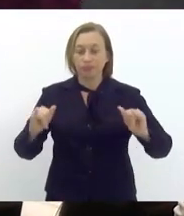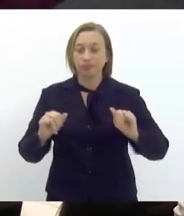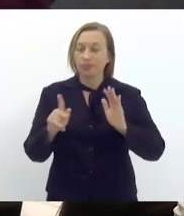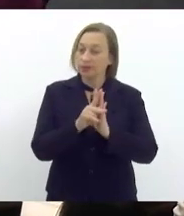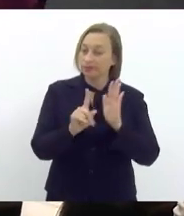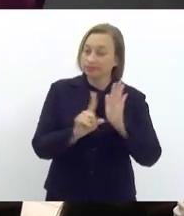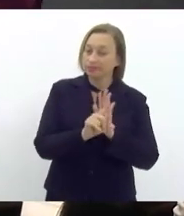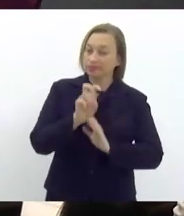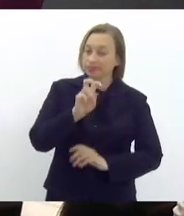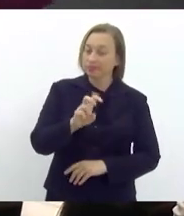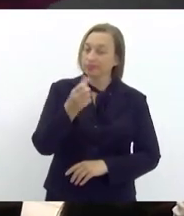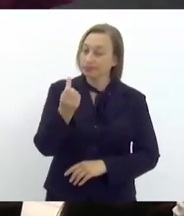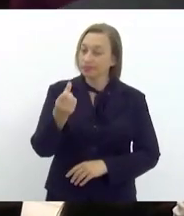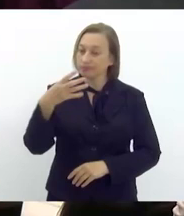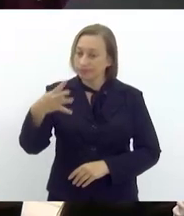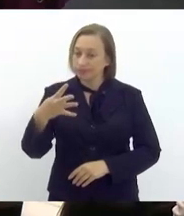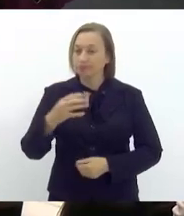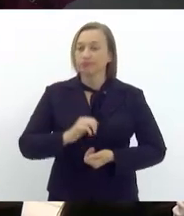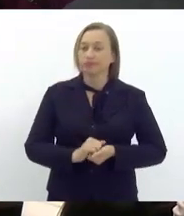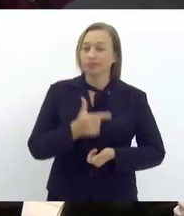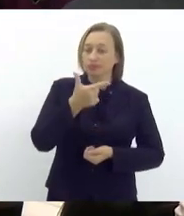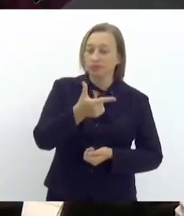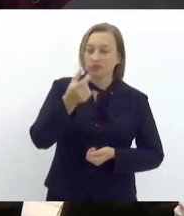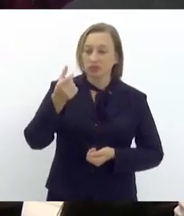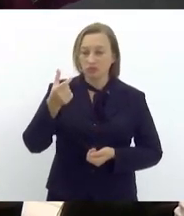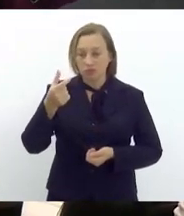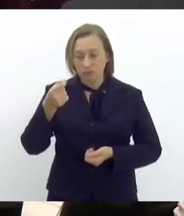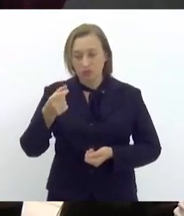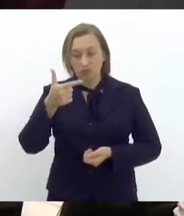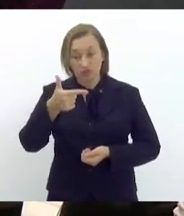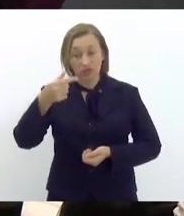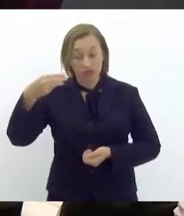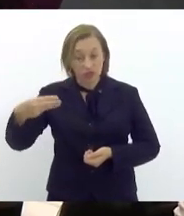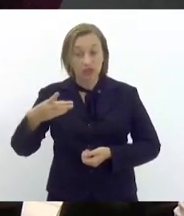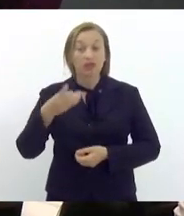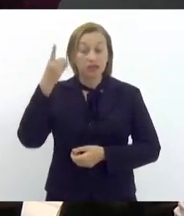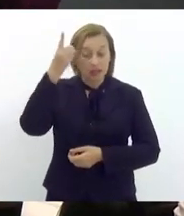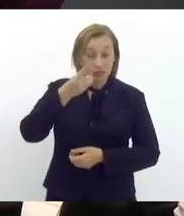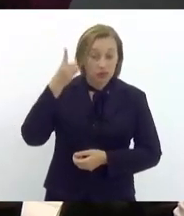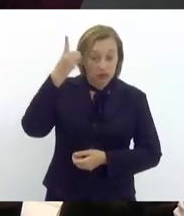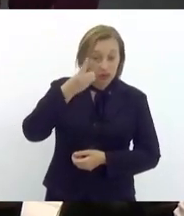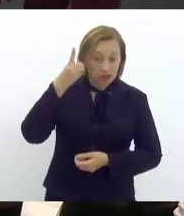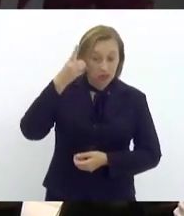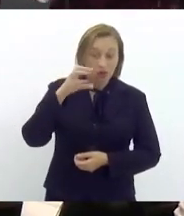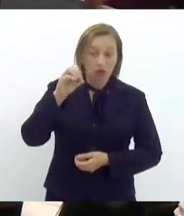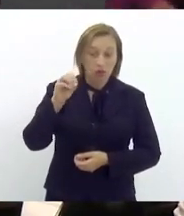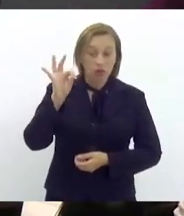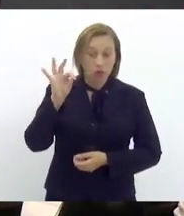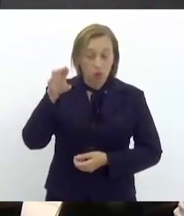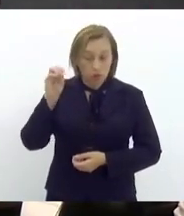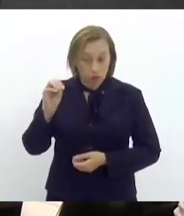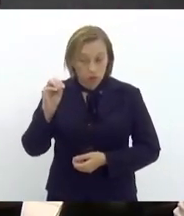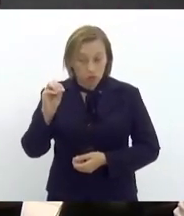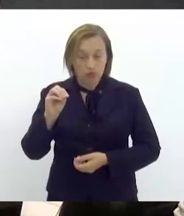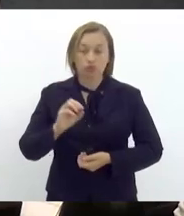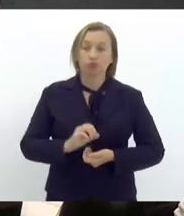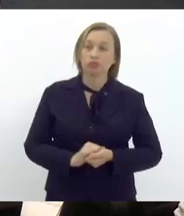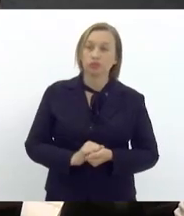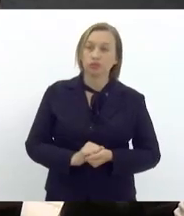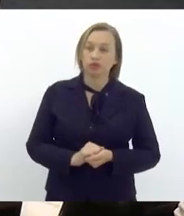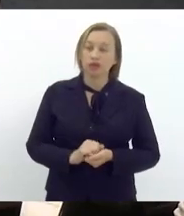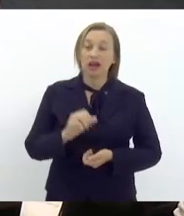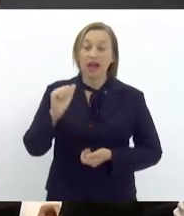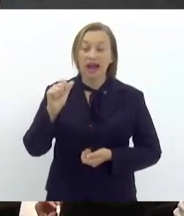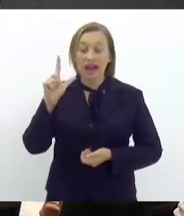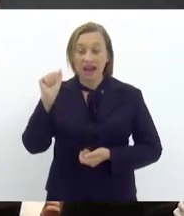projeto de lei número 564 2023 de autoria dos deputados Ottoni de Paula Pai e